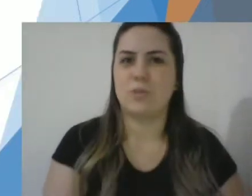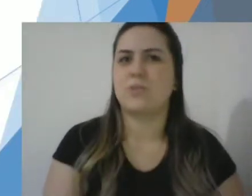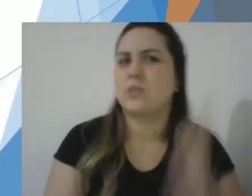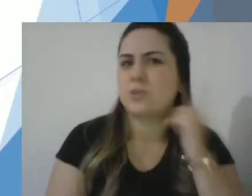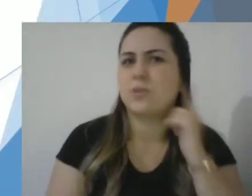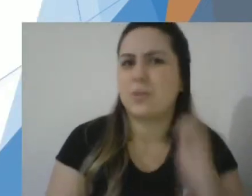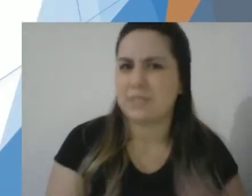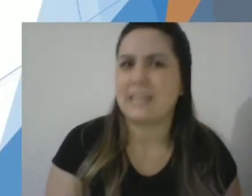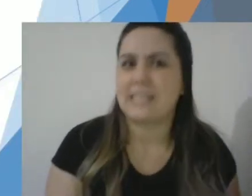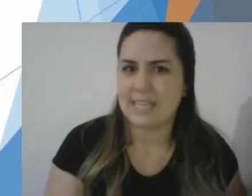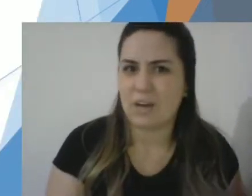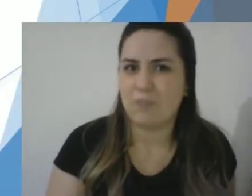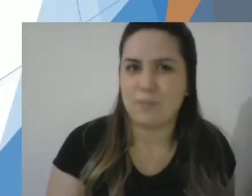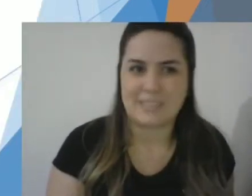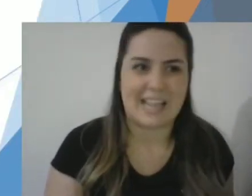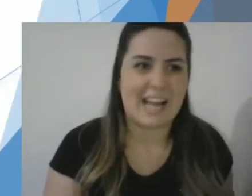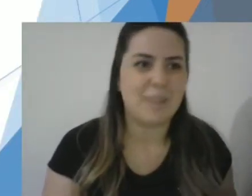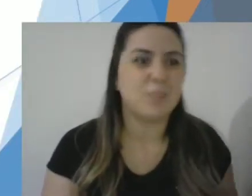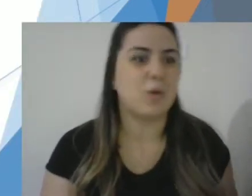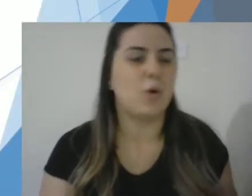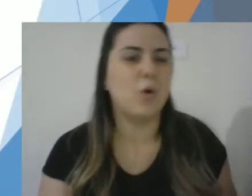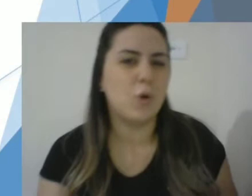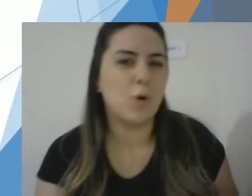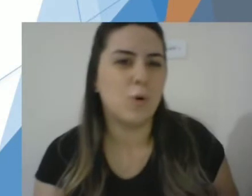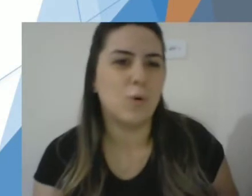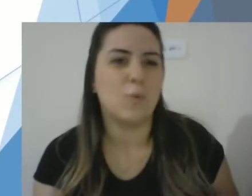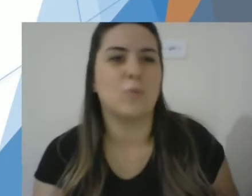os números que escutamos na canção. Vamos lá?